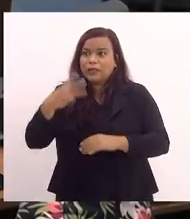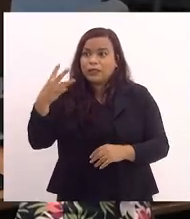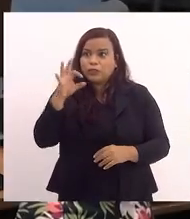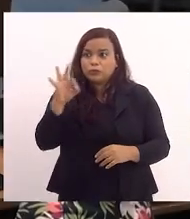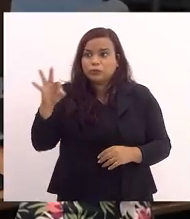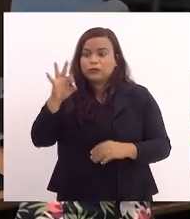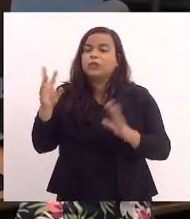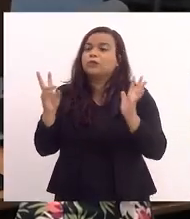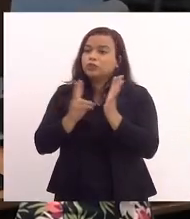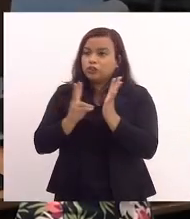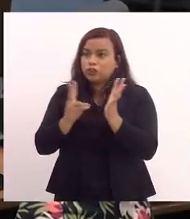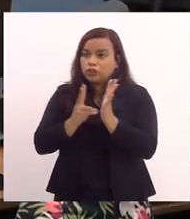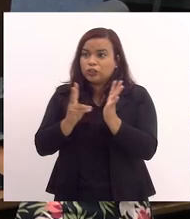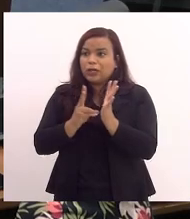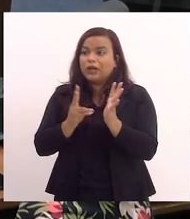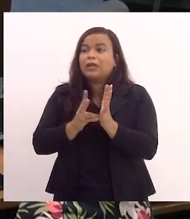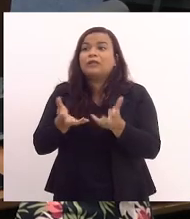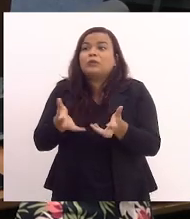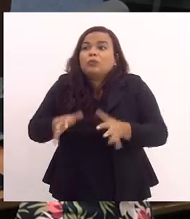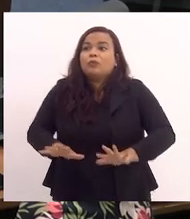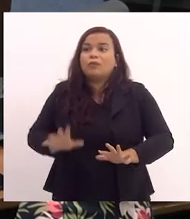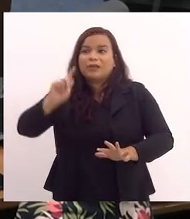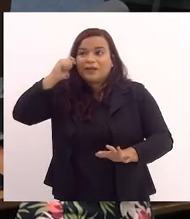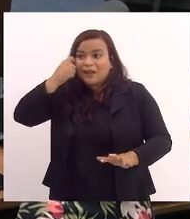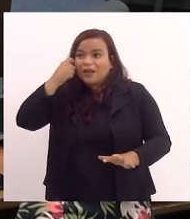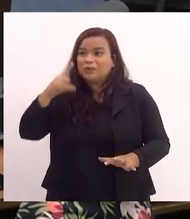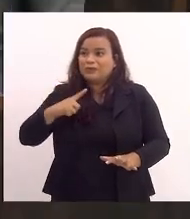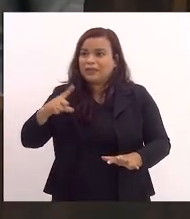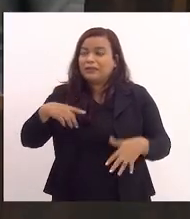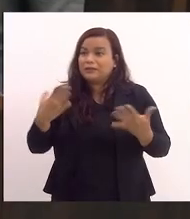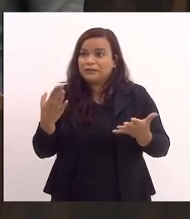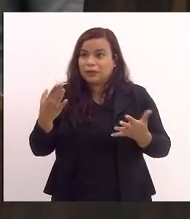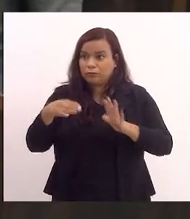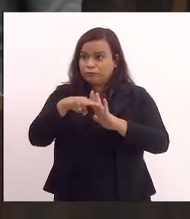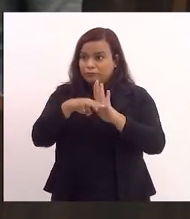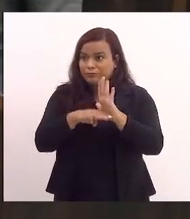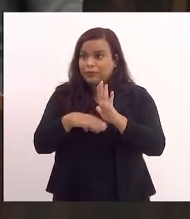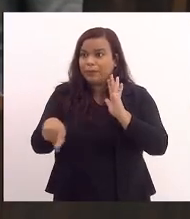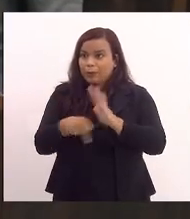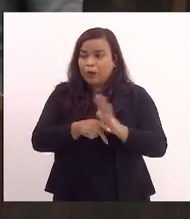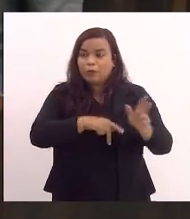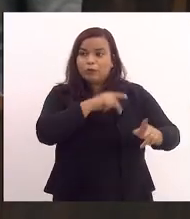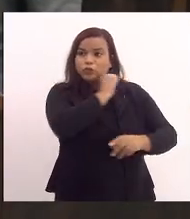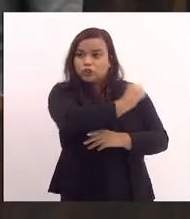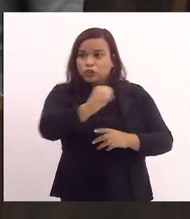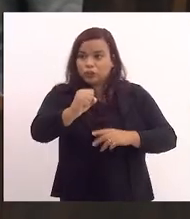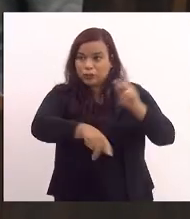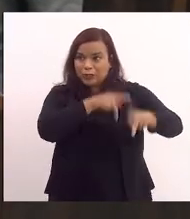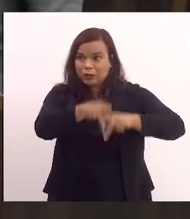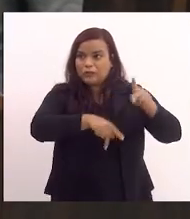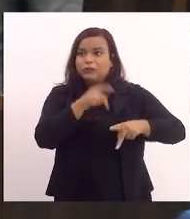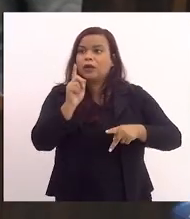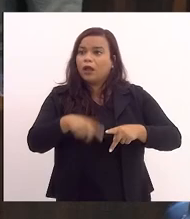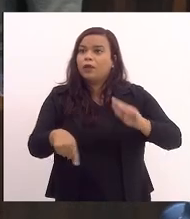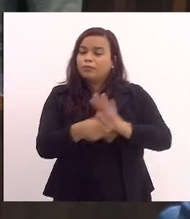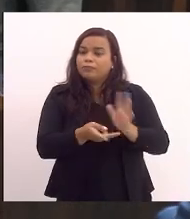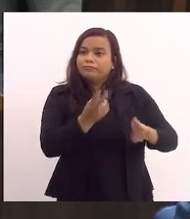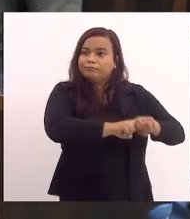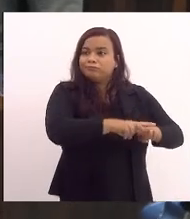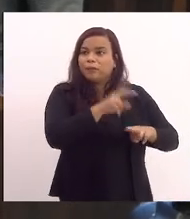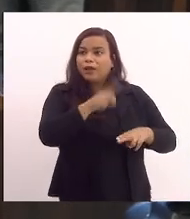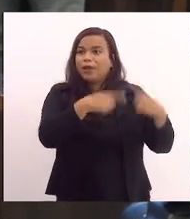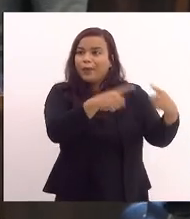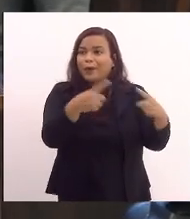não haveriam negros. A política de genocídio é a política do encarceramento, é a política da violação